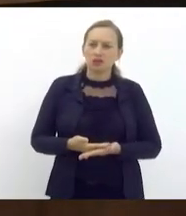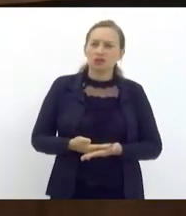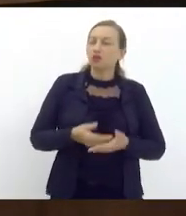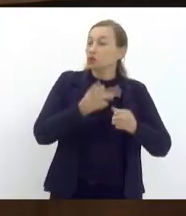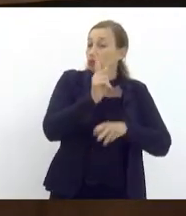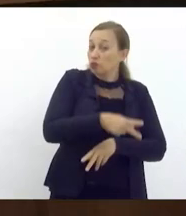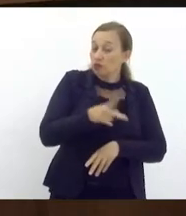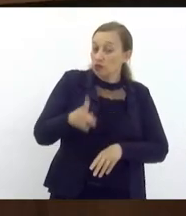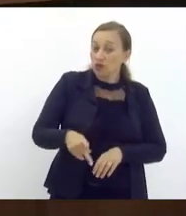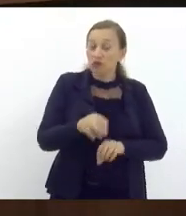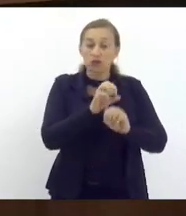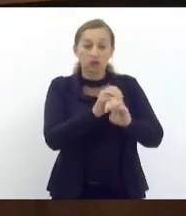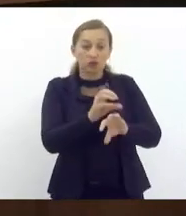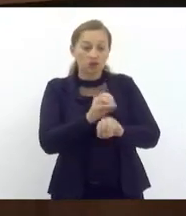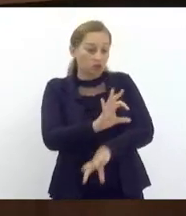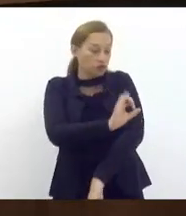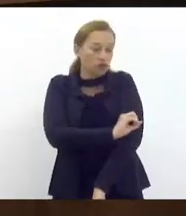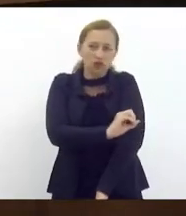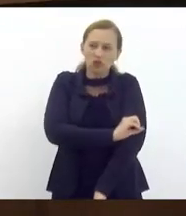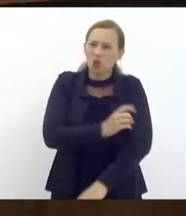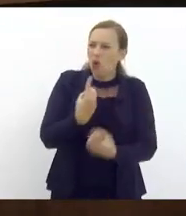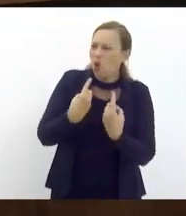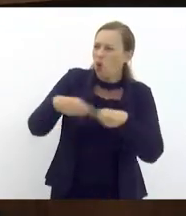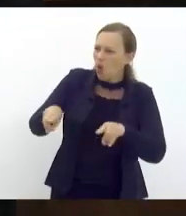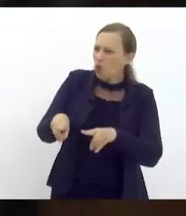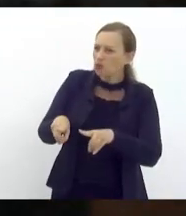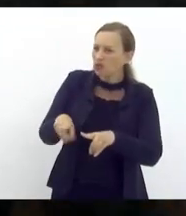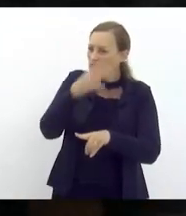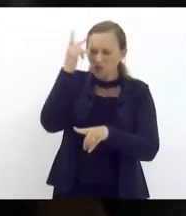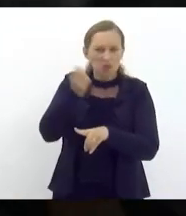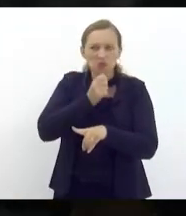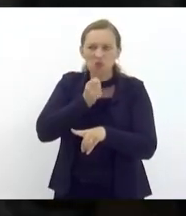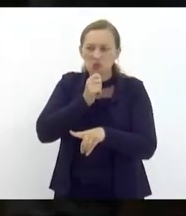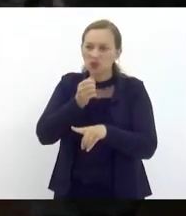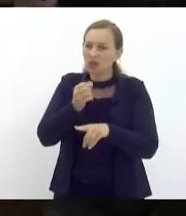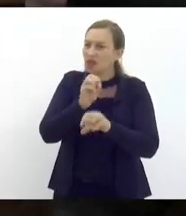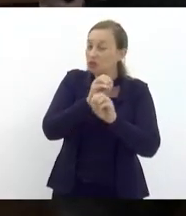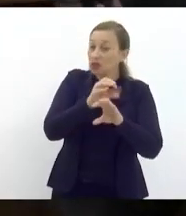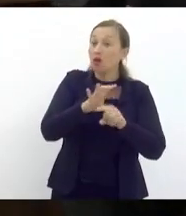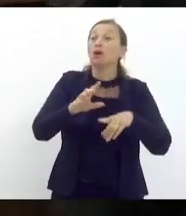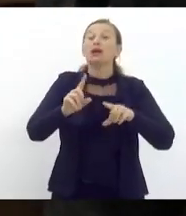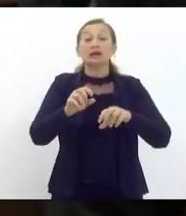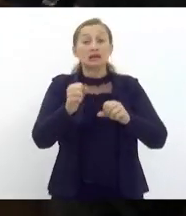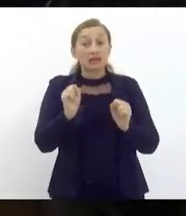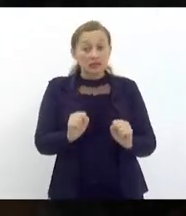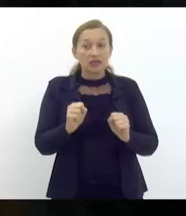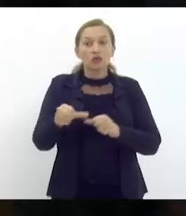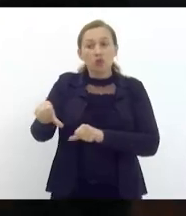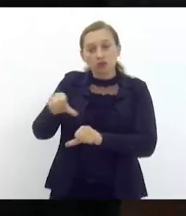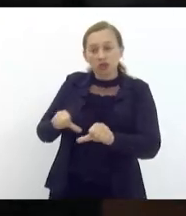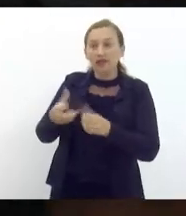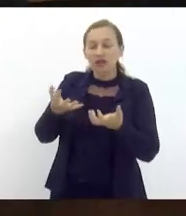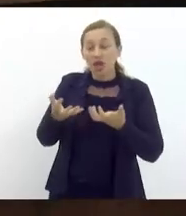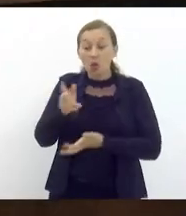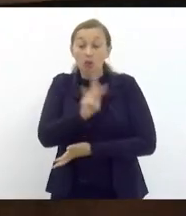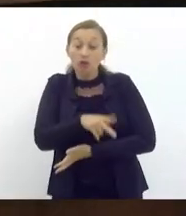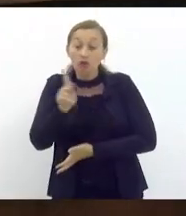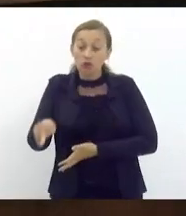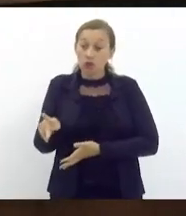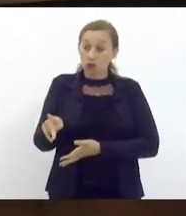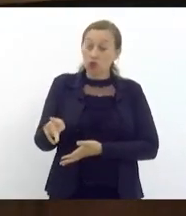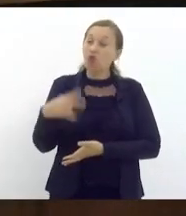com os professores de educação infantil ninguém é contra a educação muito pelo contrário a gente quer um professor absolutamente